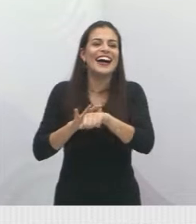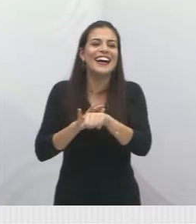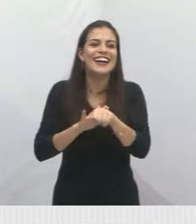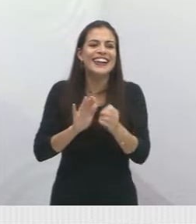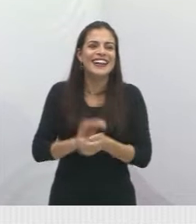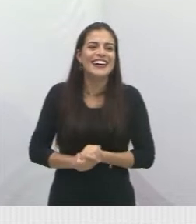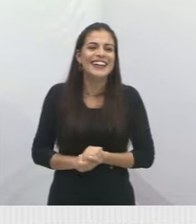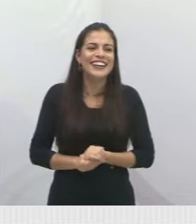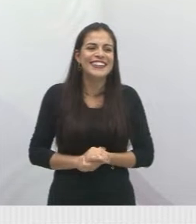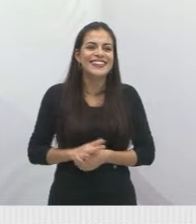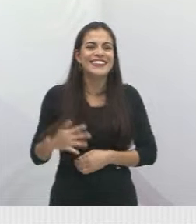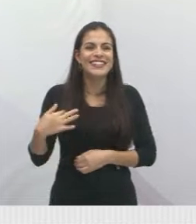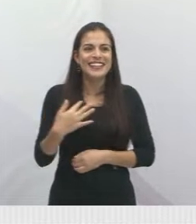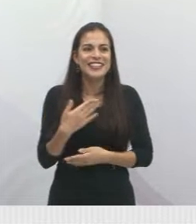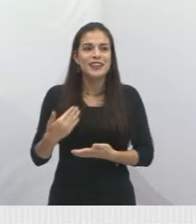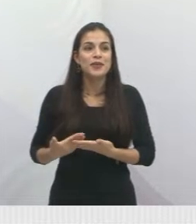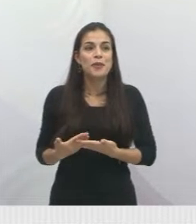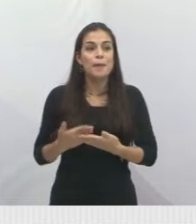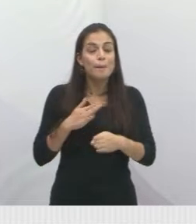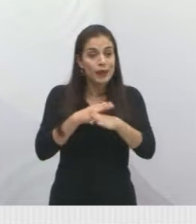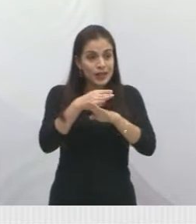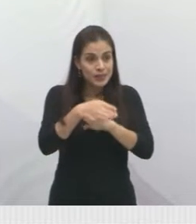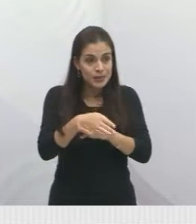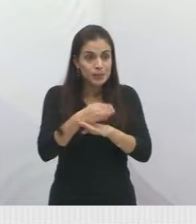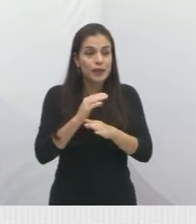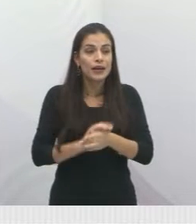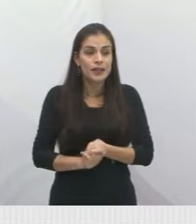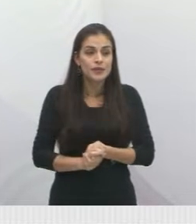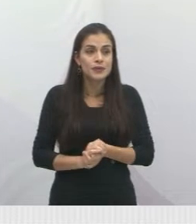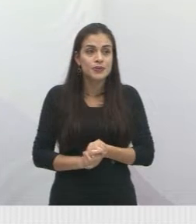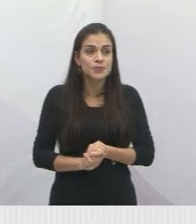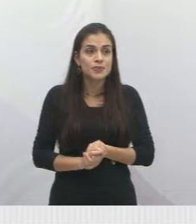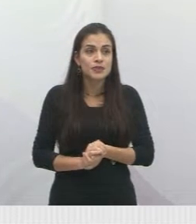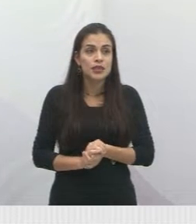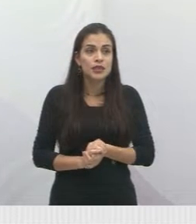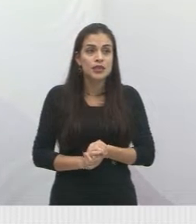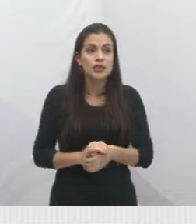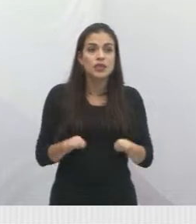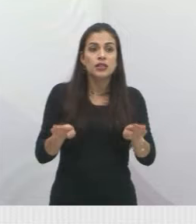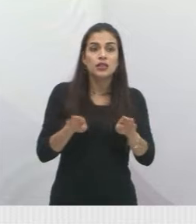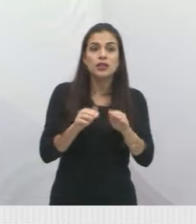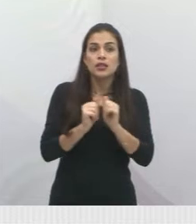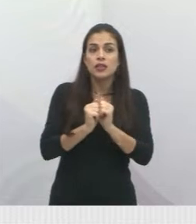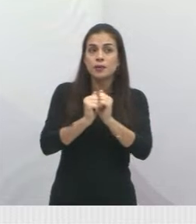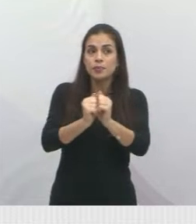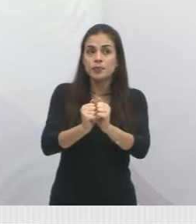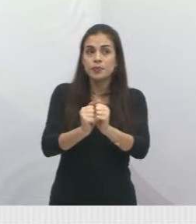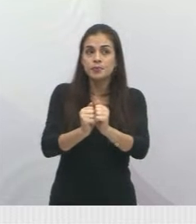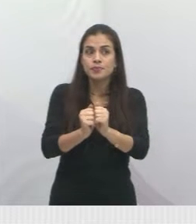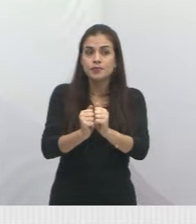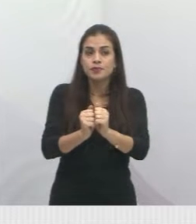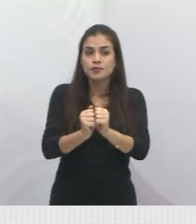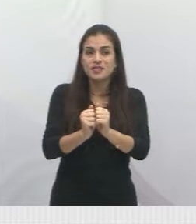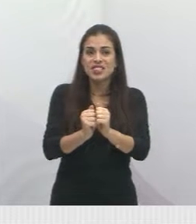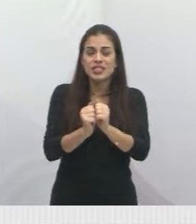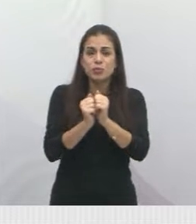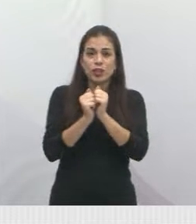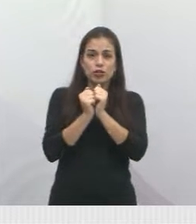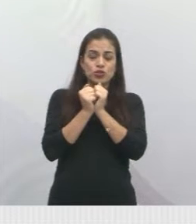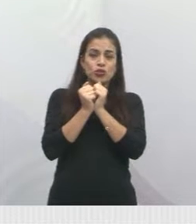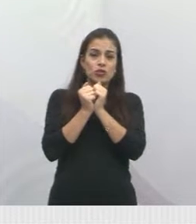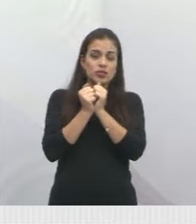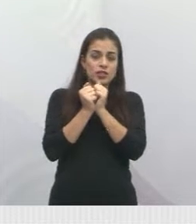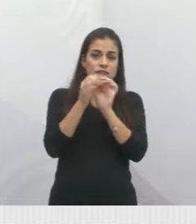lá presente, e também as pessoas que compõem o Tribunal de Contas do Estado de São Paulo,